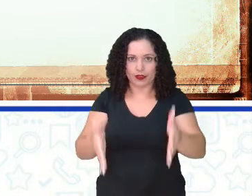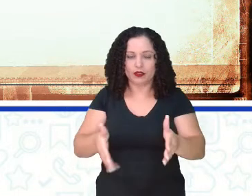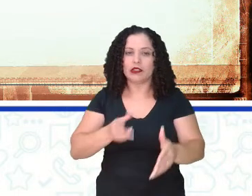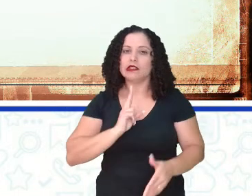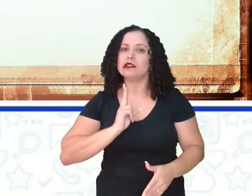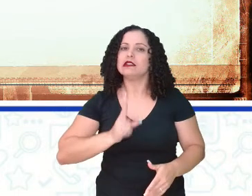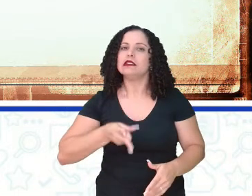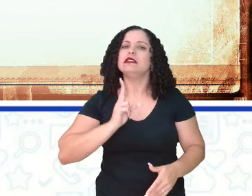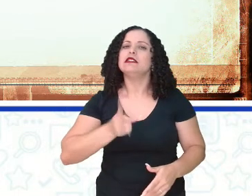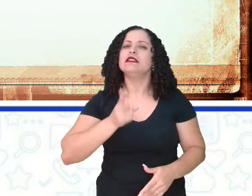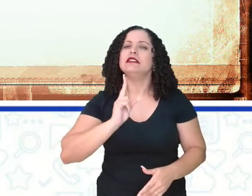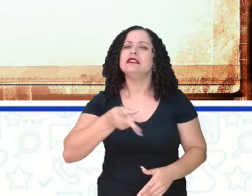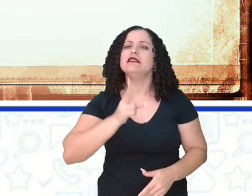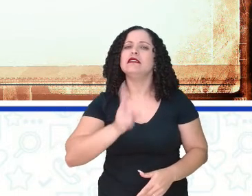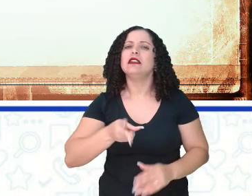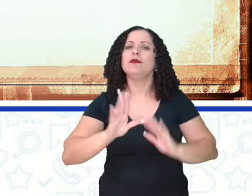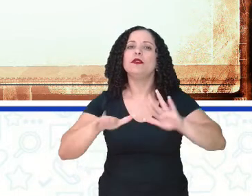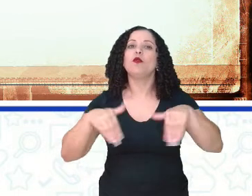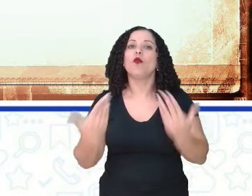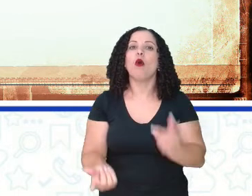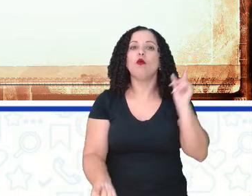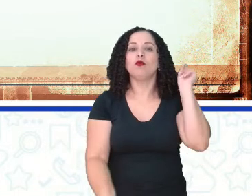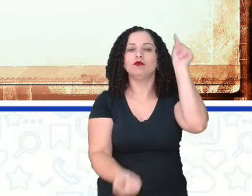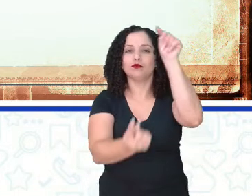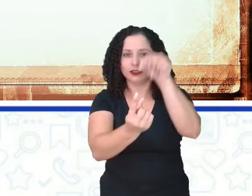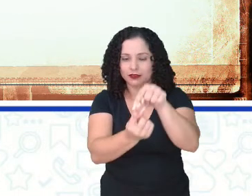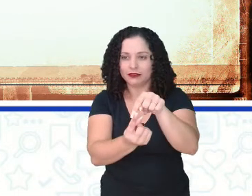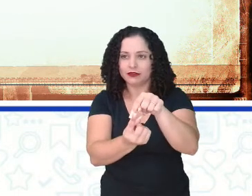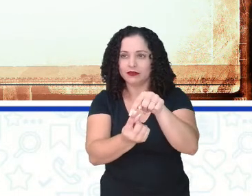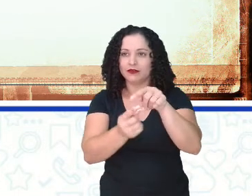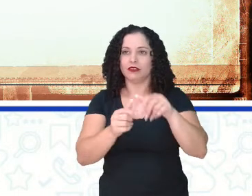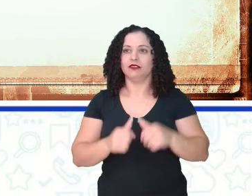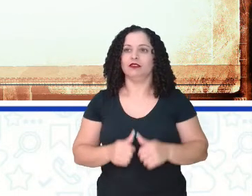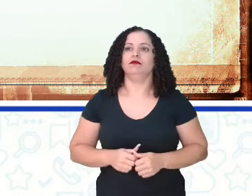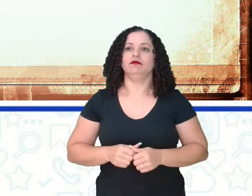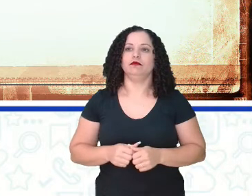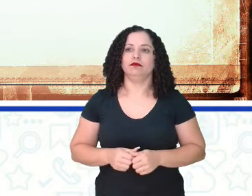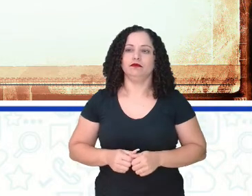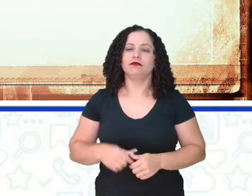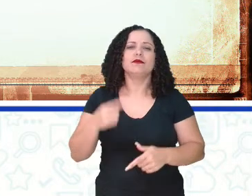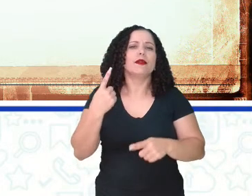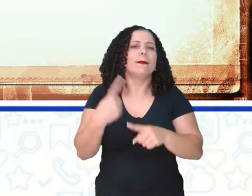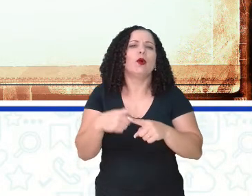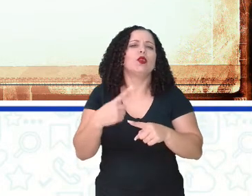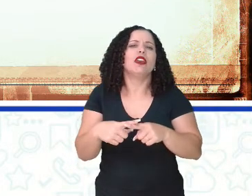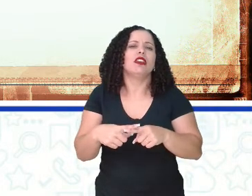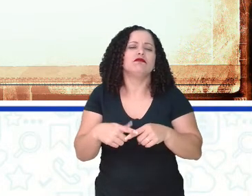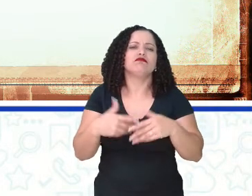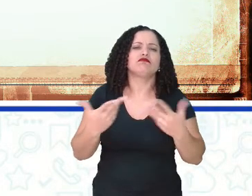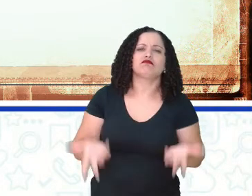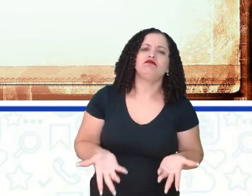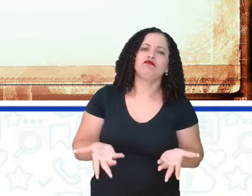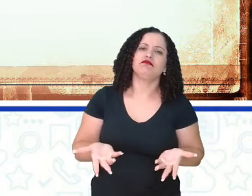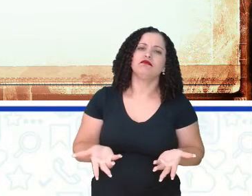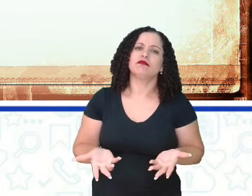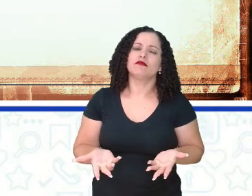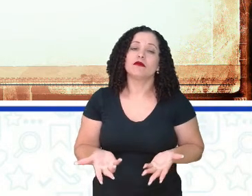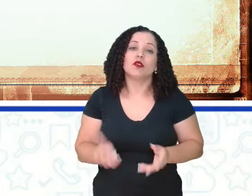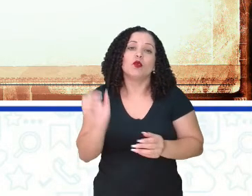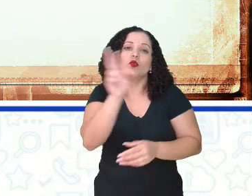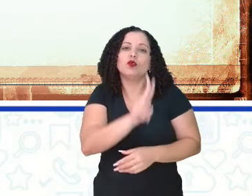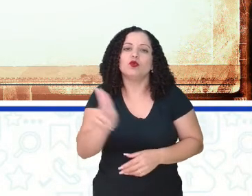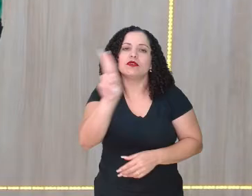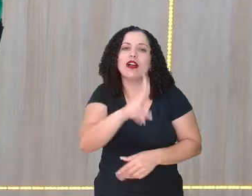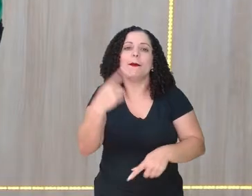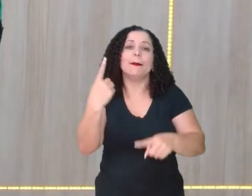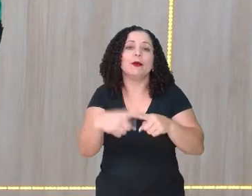a função. E essa função você vai saber para que eu vou usar a coisa.